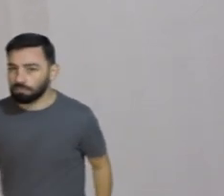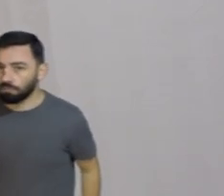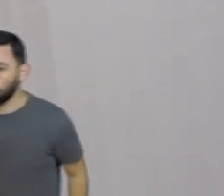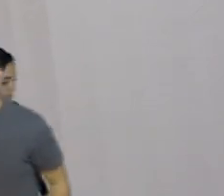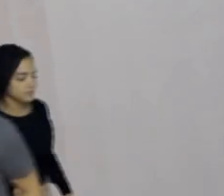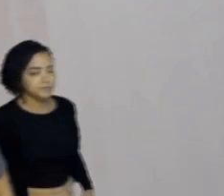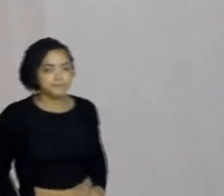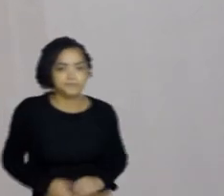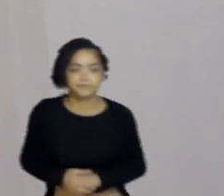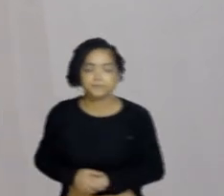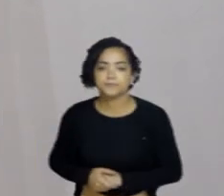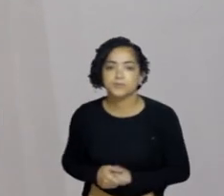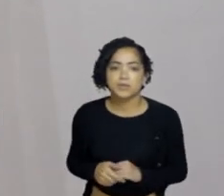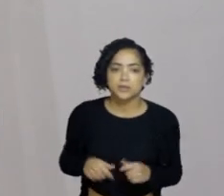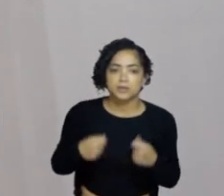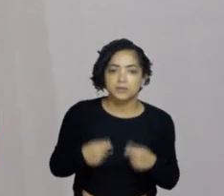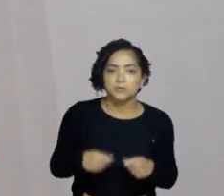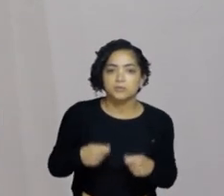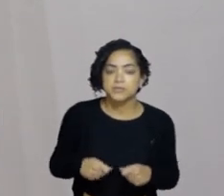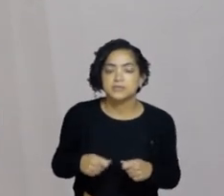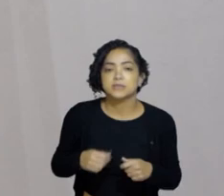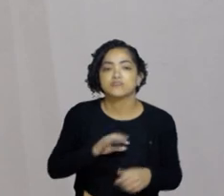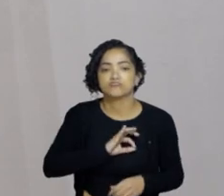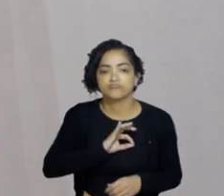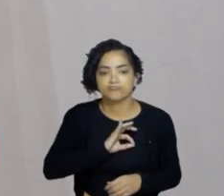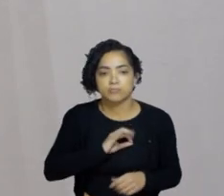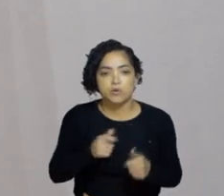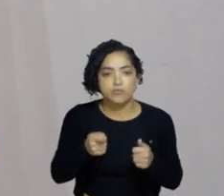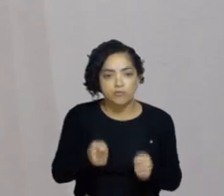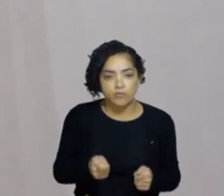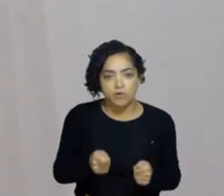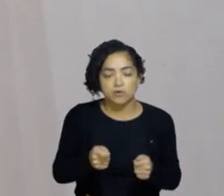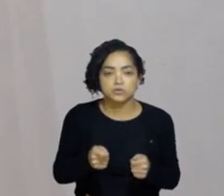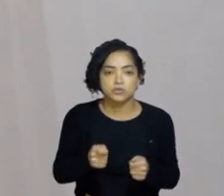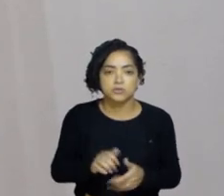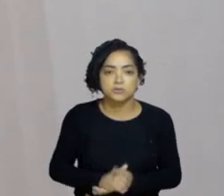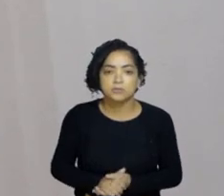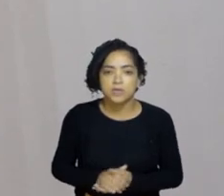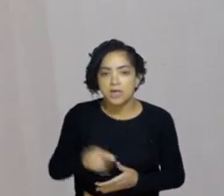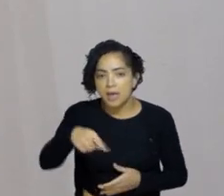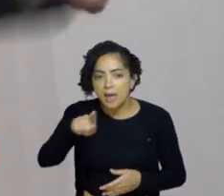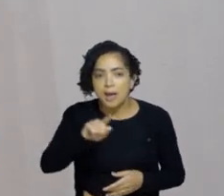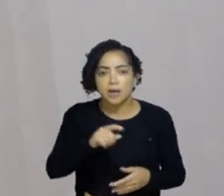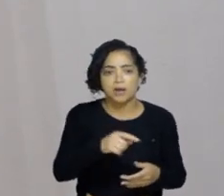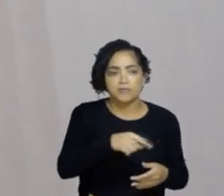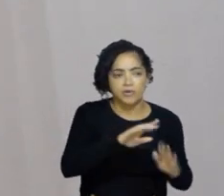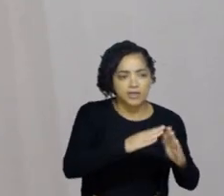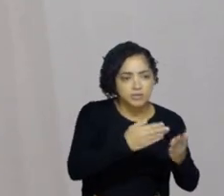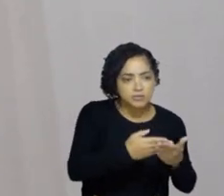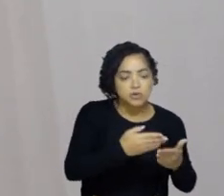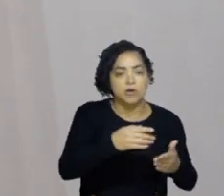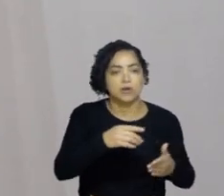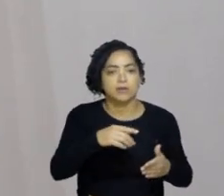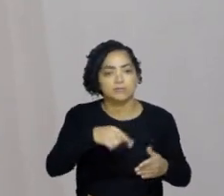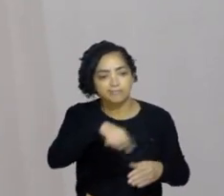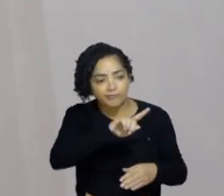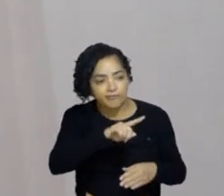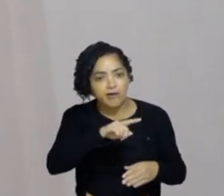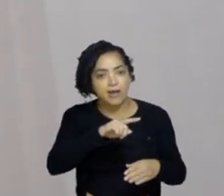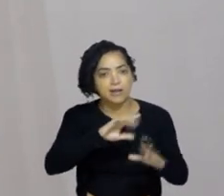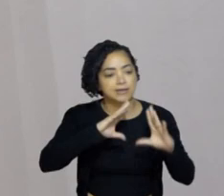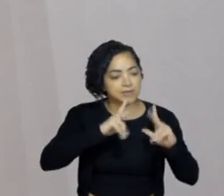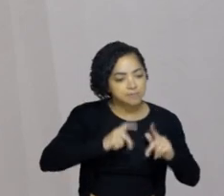Então tem que ter uma ação forte da polícia, colocar essa piazada para, pichou lá a escola, vai limpar, vai